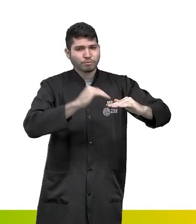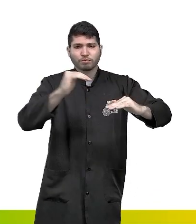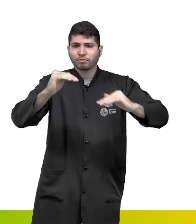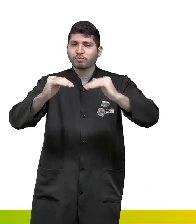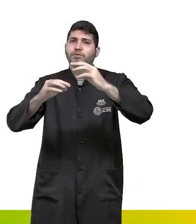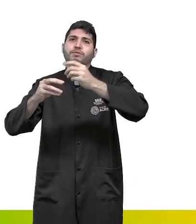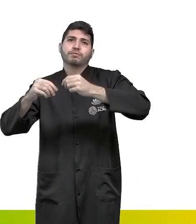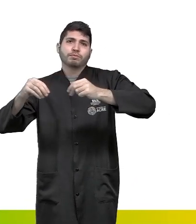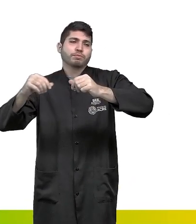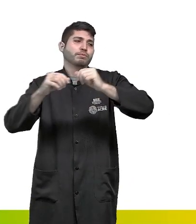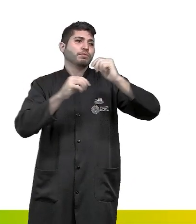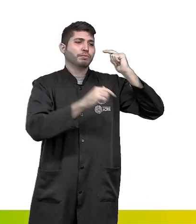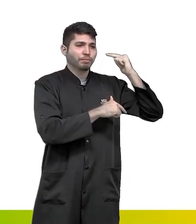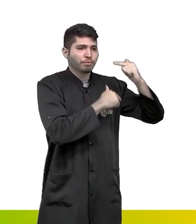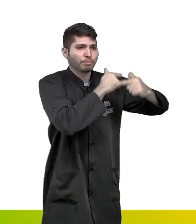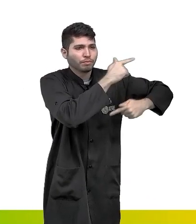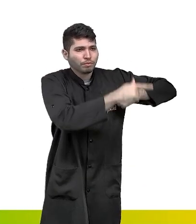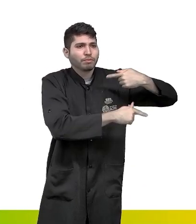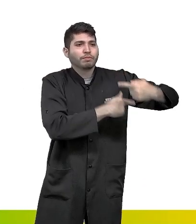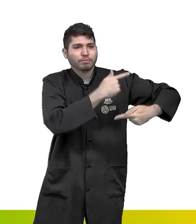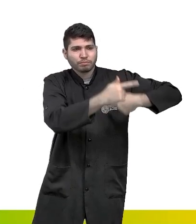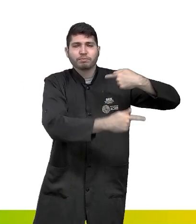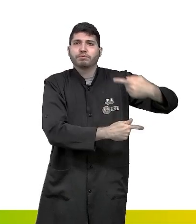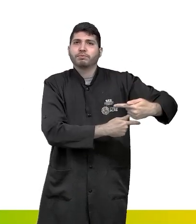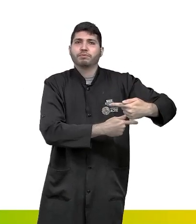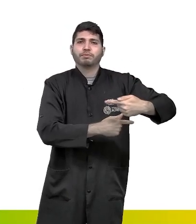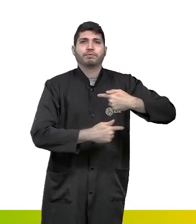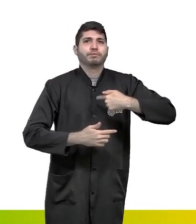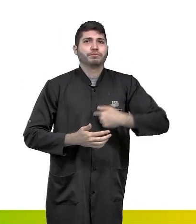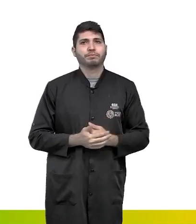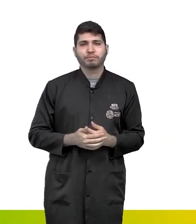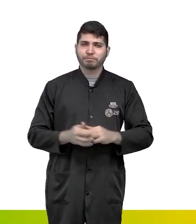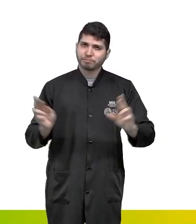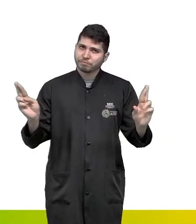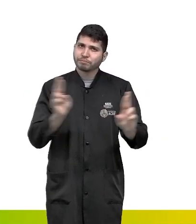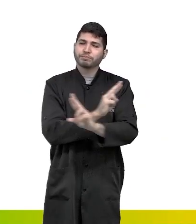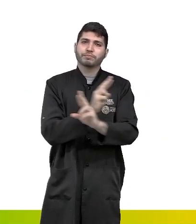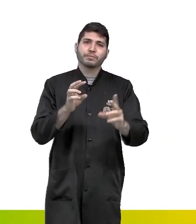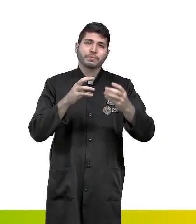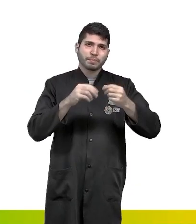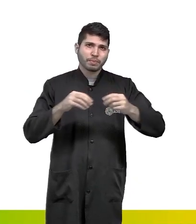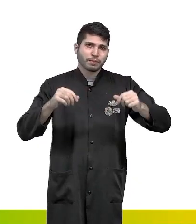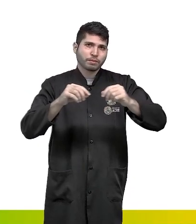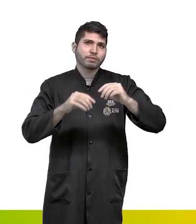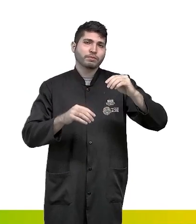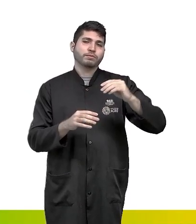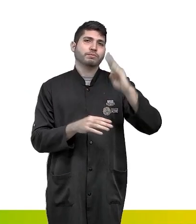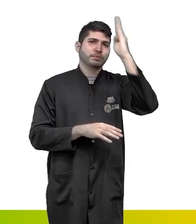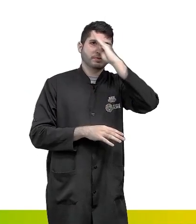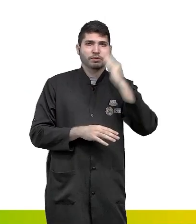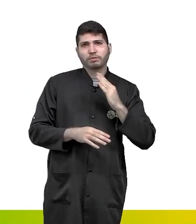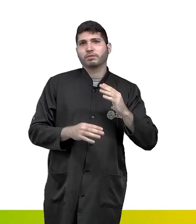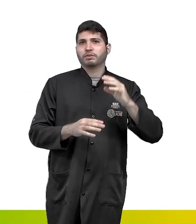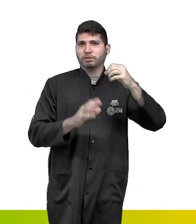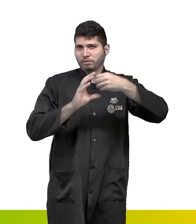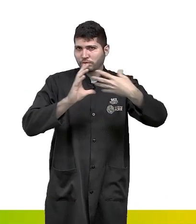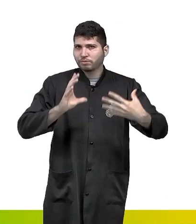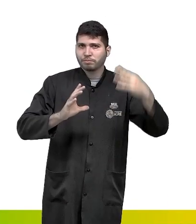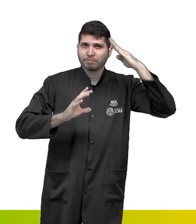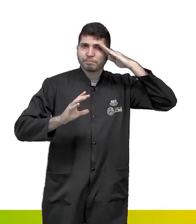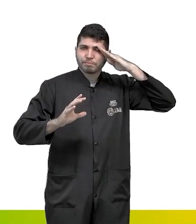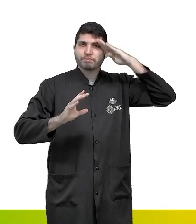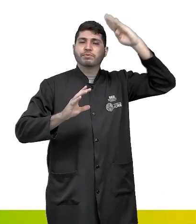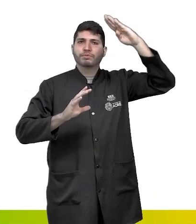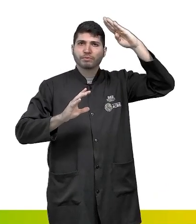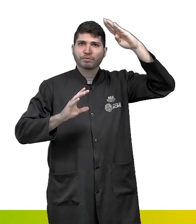assim sucessivamente. Tá? Então, quando a gente trata de terras no Brasil, essa é a principal característica. E isso